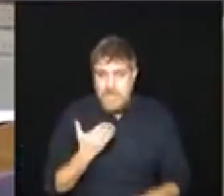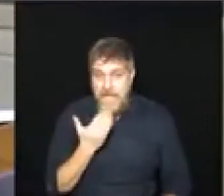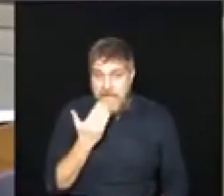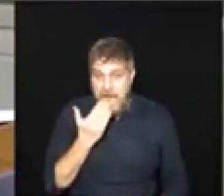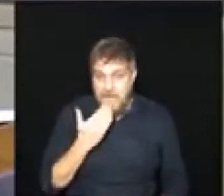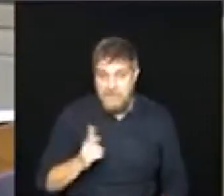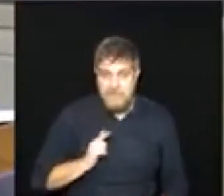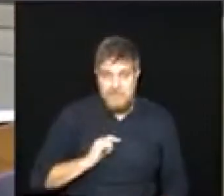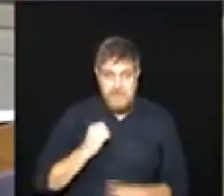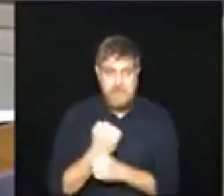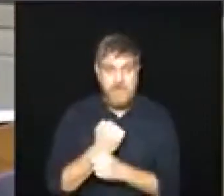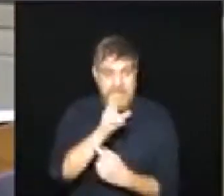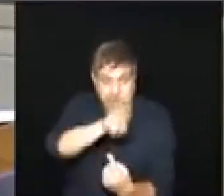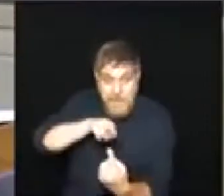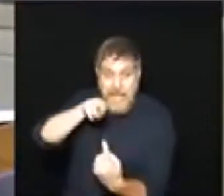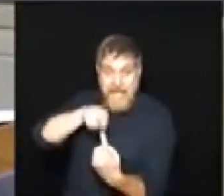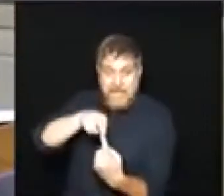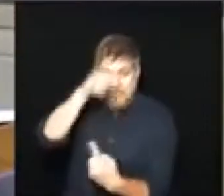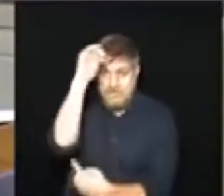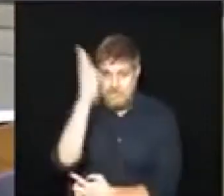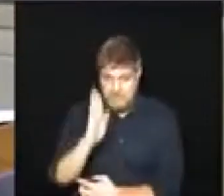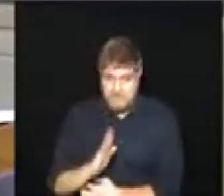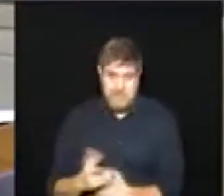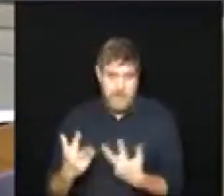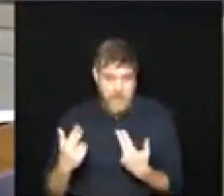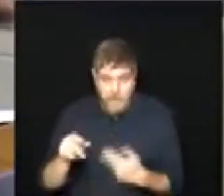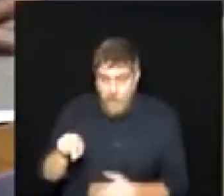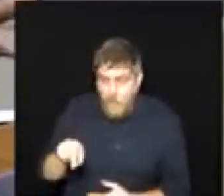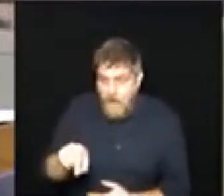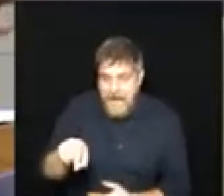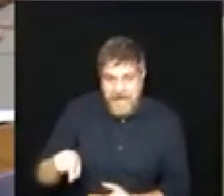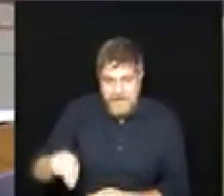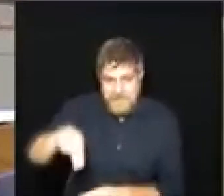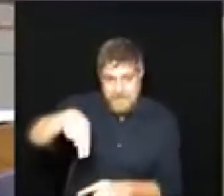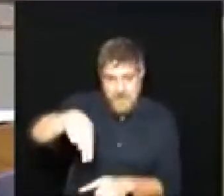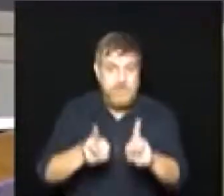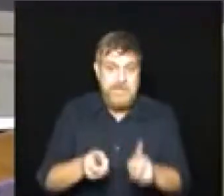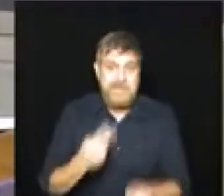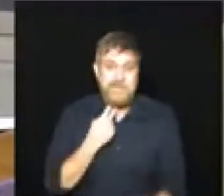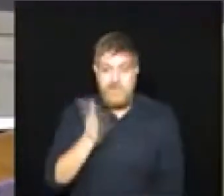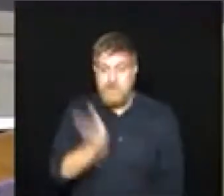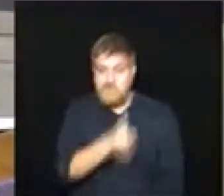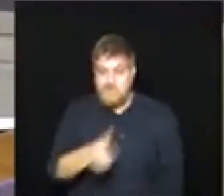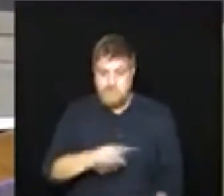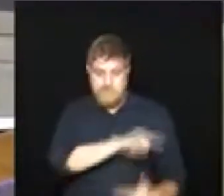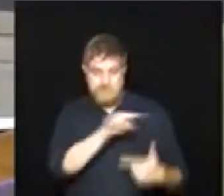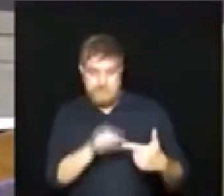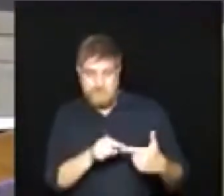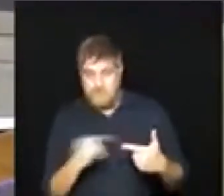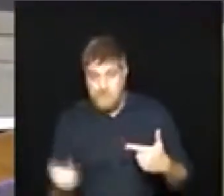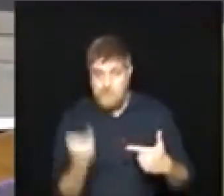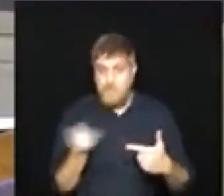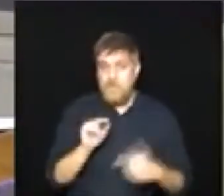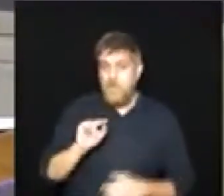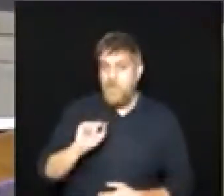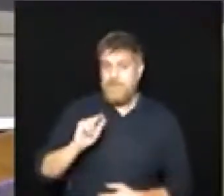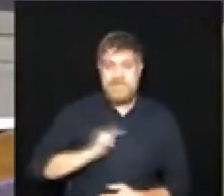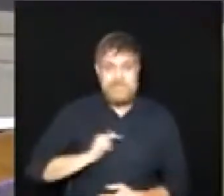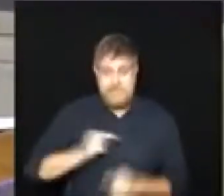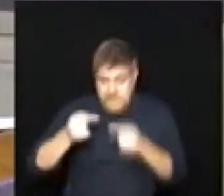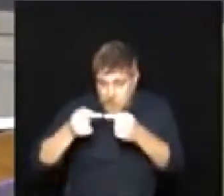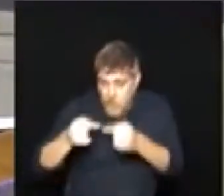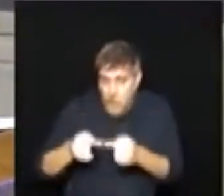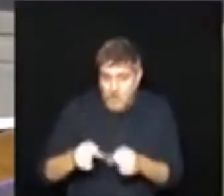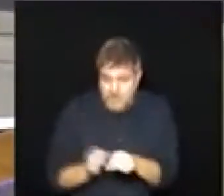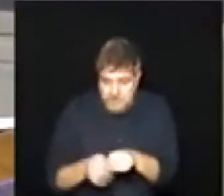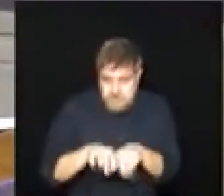alimentar, referências para o Brasil, como é hoje o Cartão Nutrir e o próprio Banco de Alimentos. E o segundo eixo importantíssimo, que tem muito a ver com